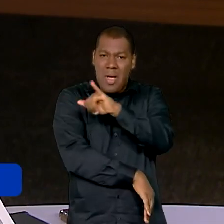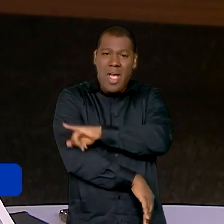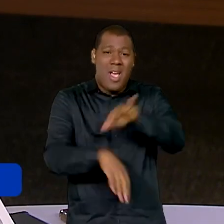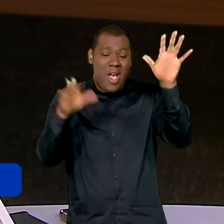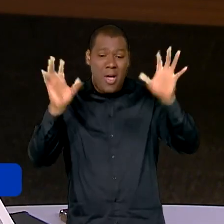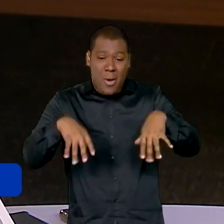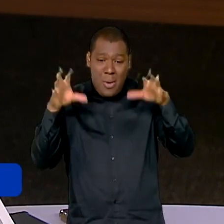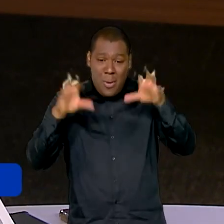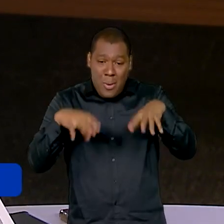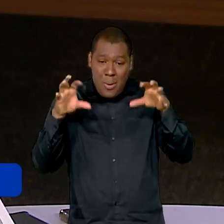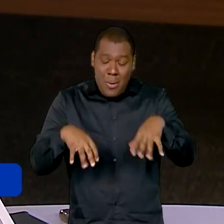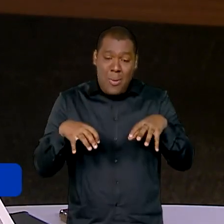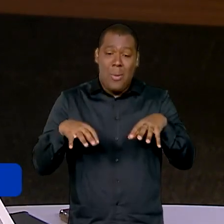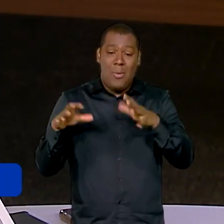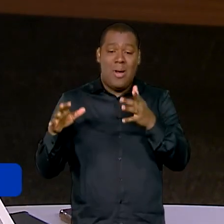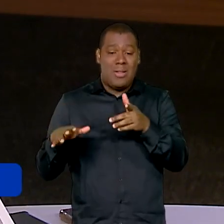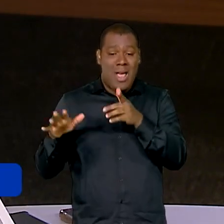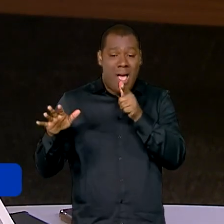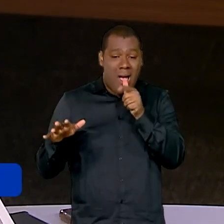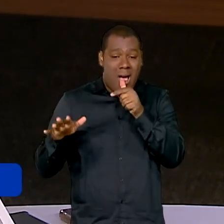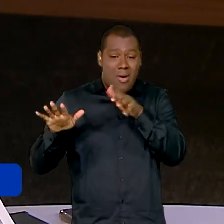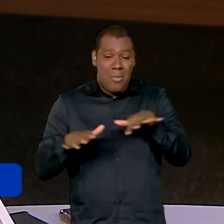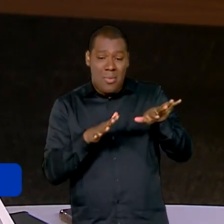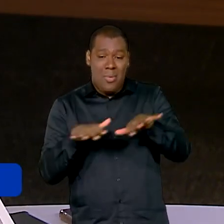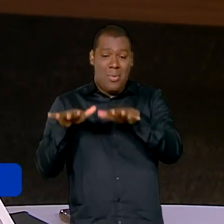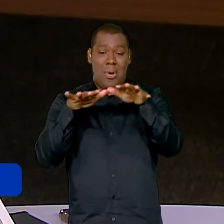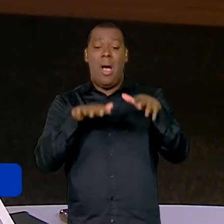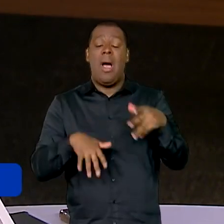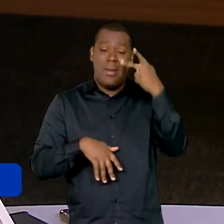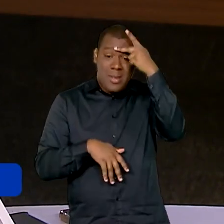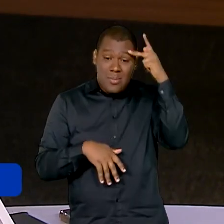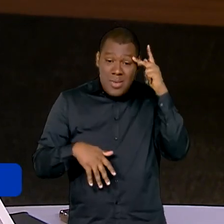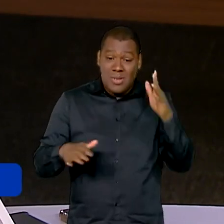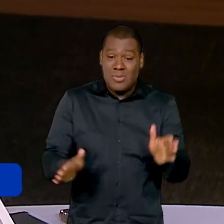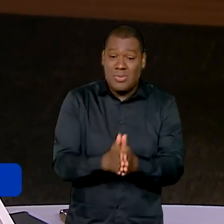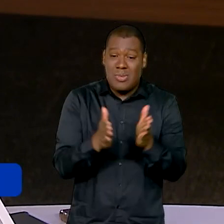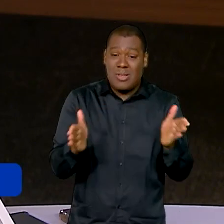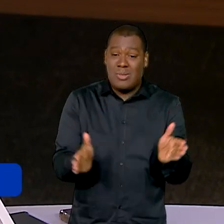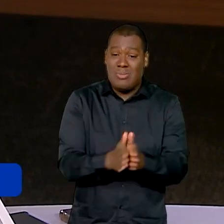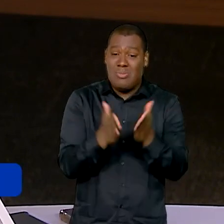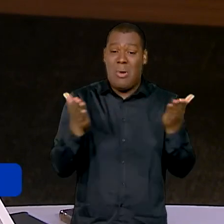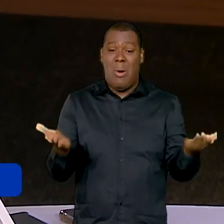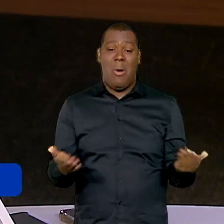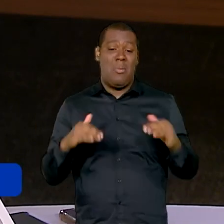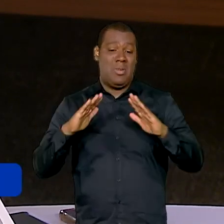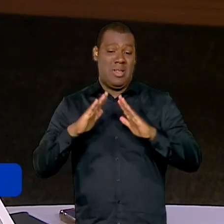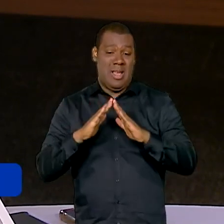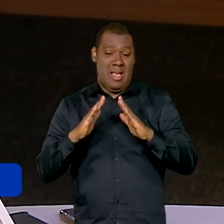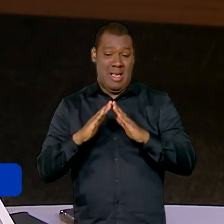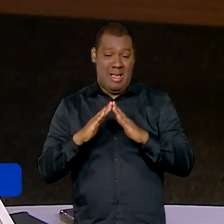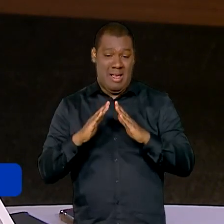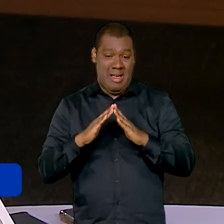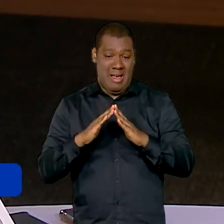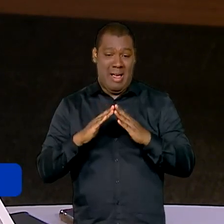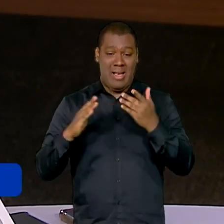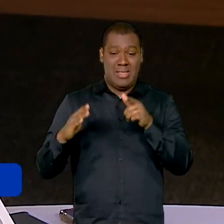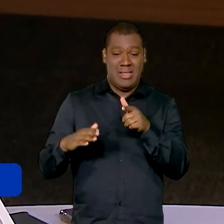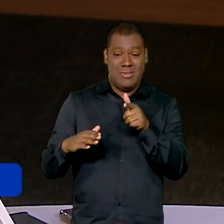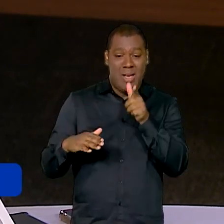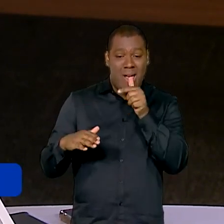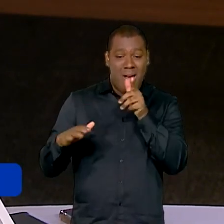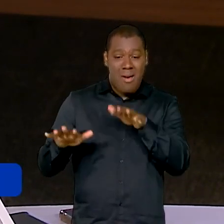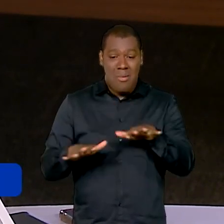quem sofre mais são as pessoas mais pobres, né? Que moram, em geral, nas baixadas, nos lugares mais baixos, áreas que